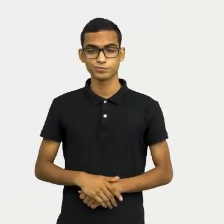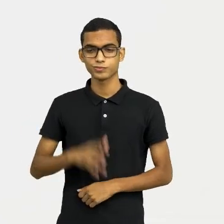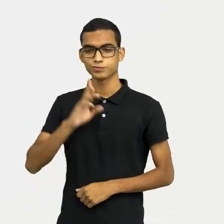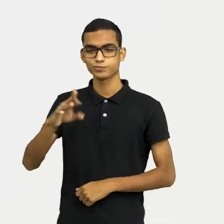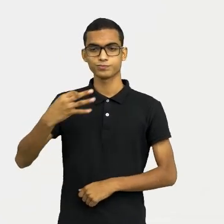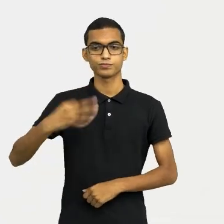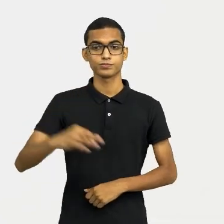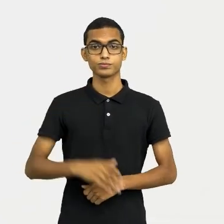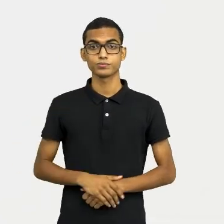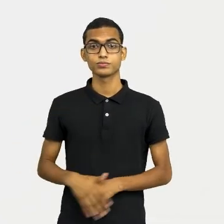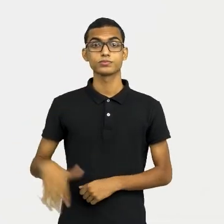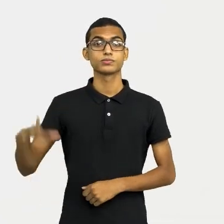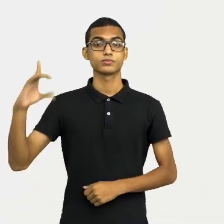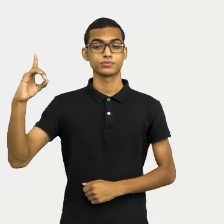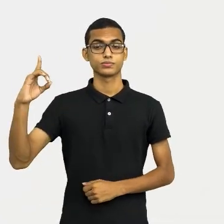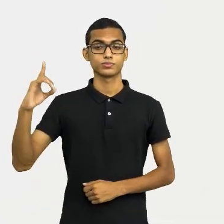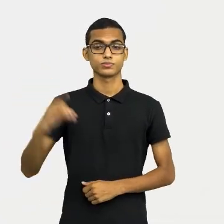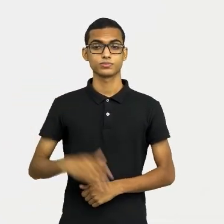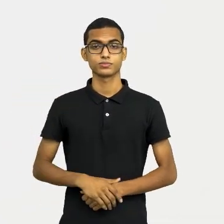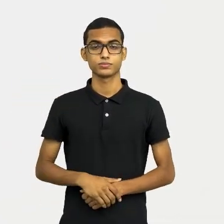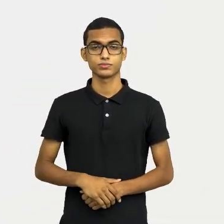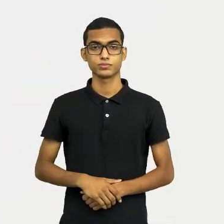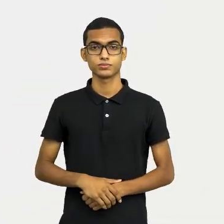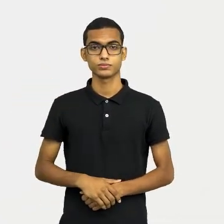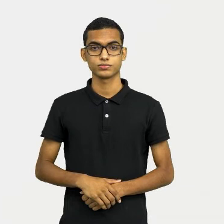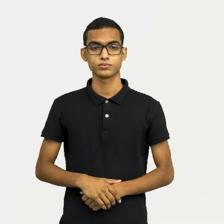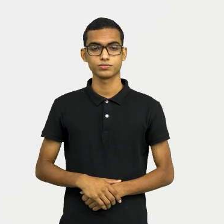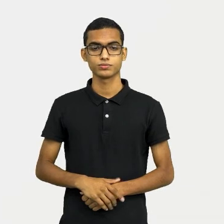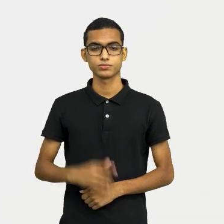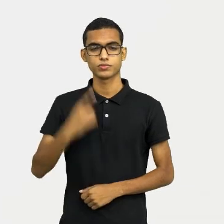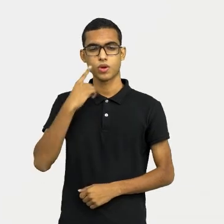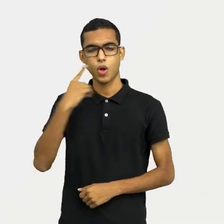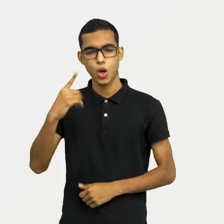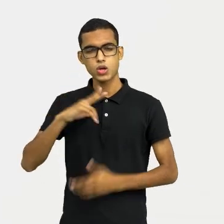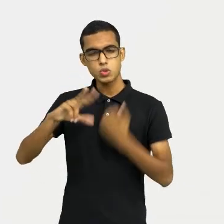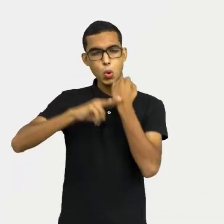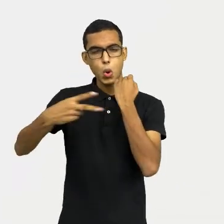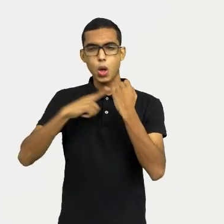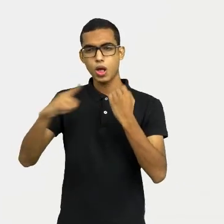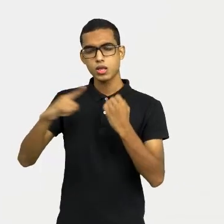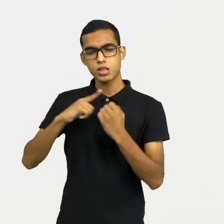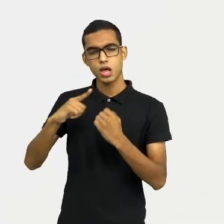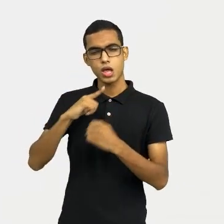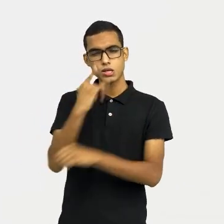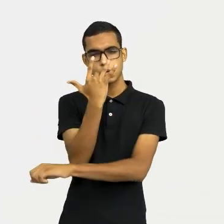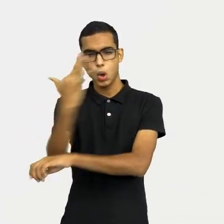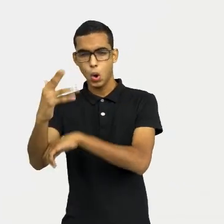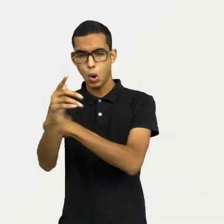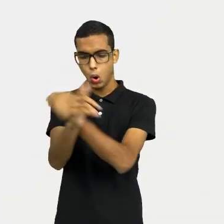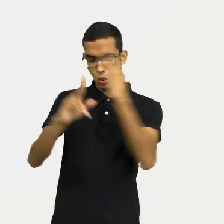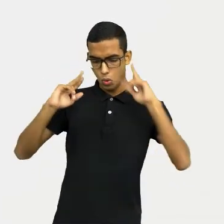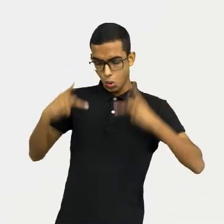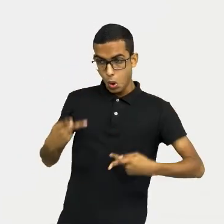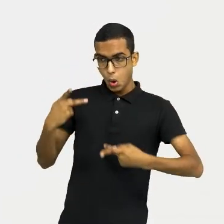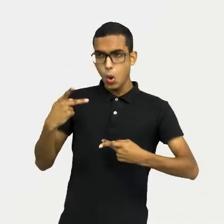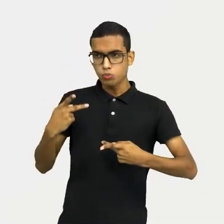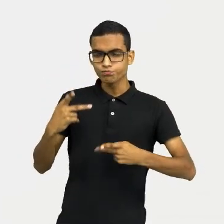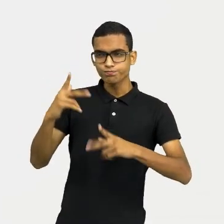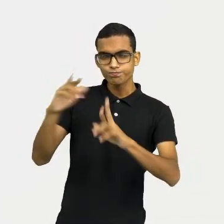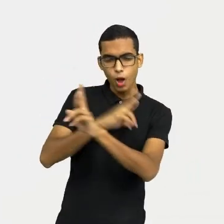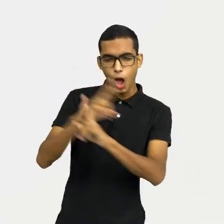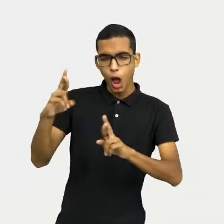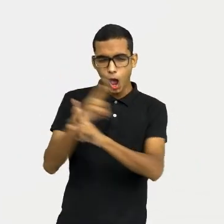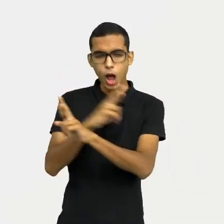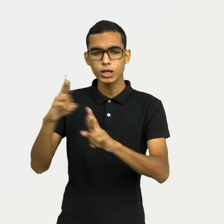Resposta correta, letra D. Né? As consequências da relação predatória entre o ser humano e a